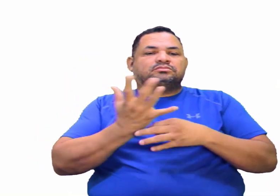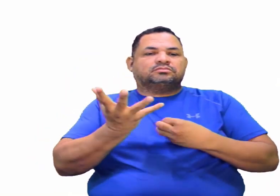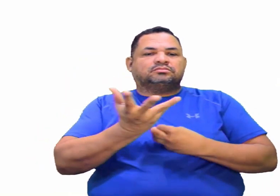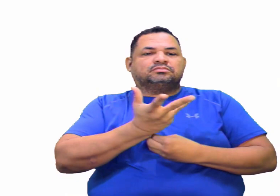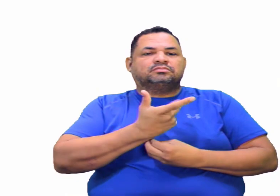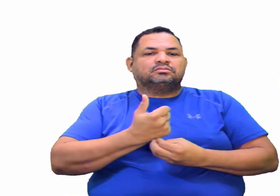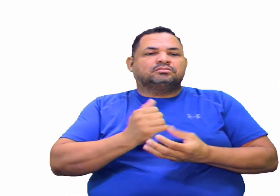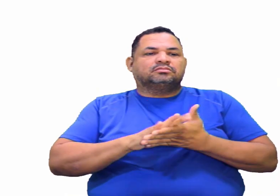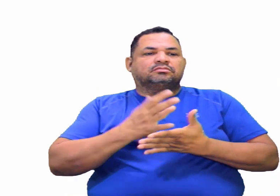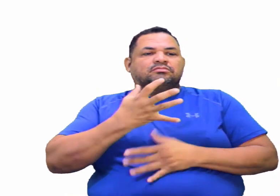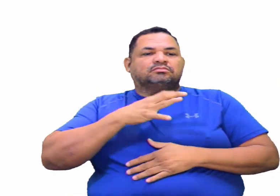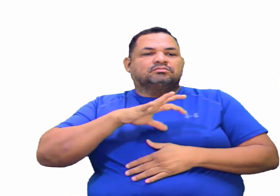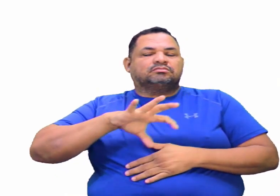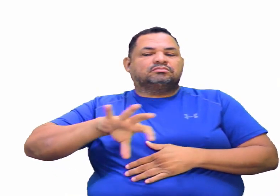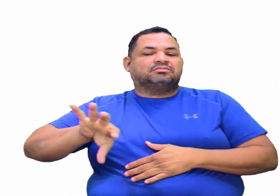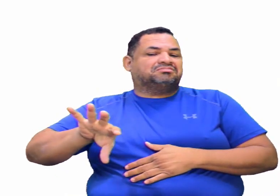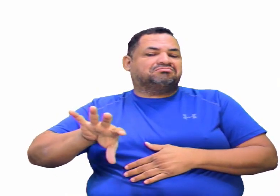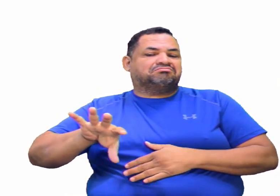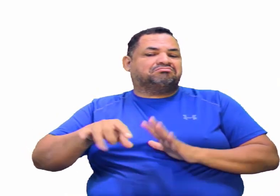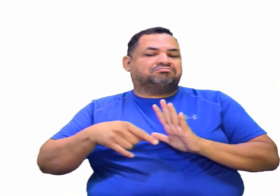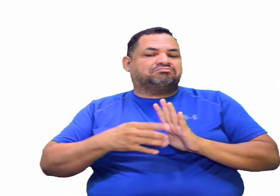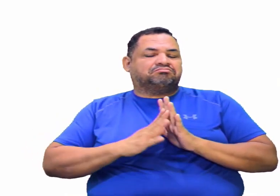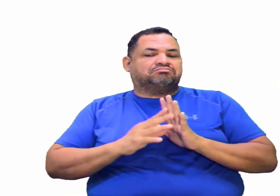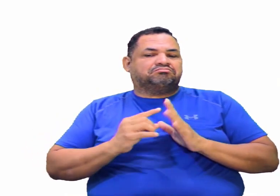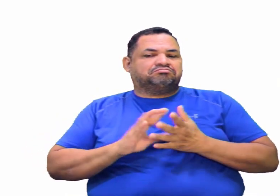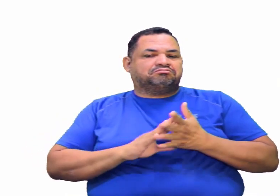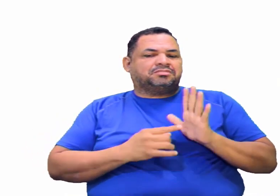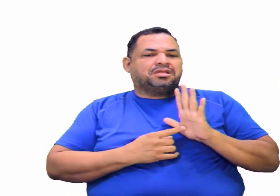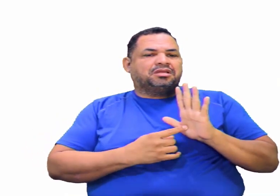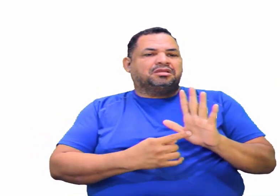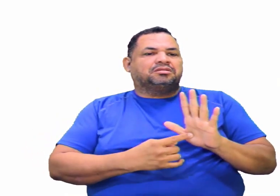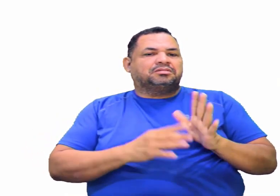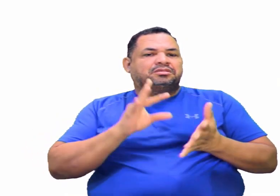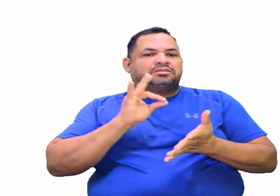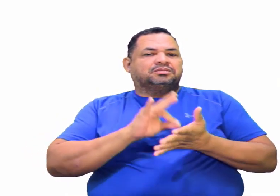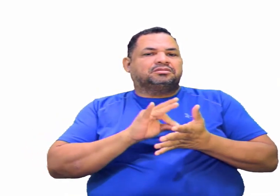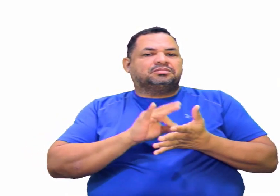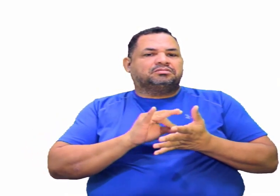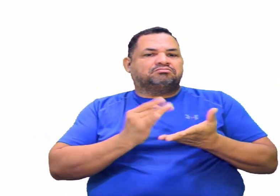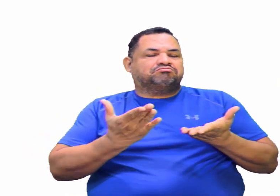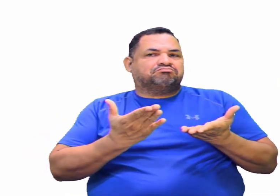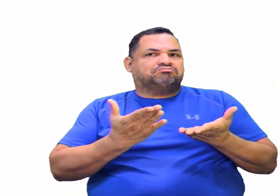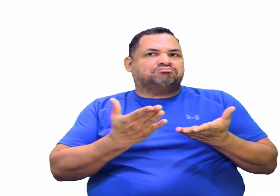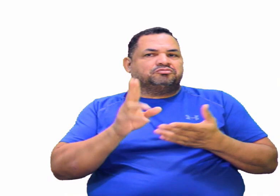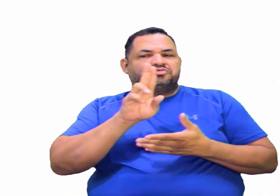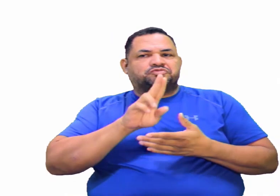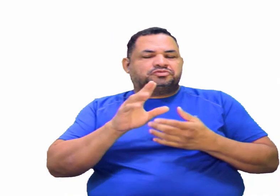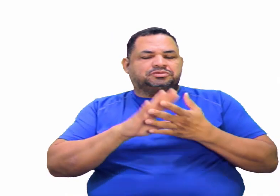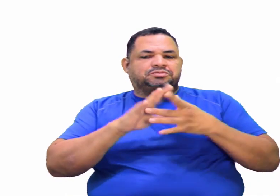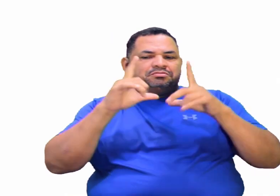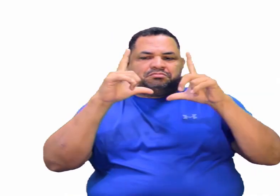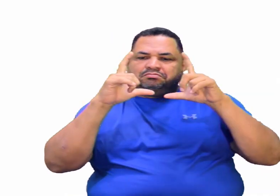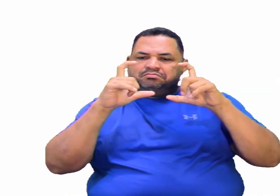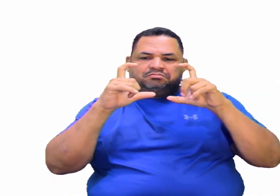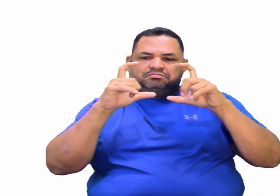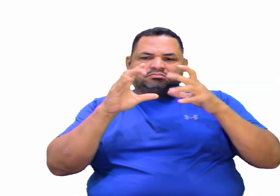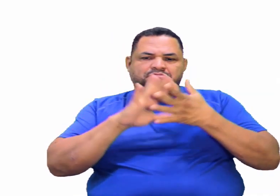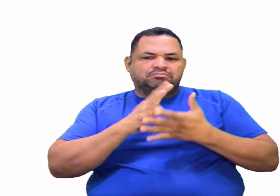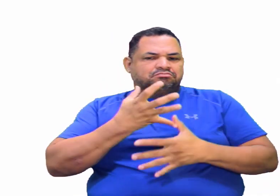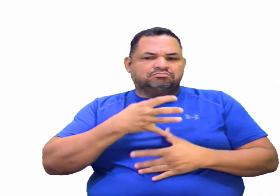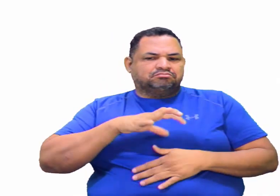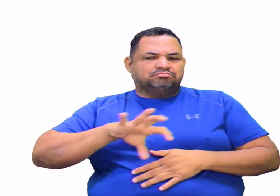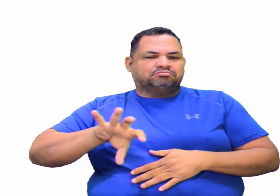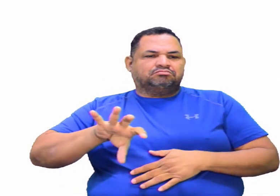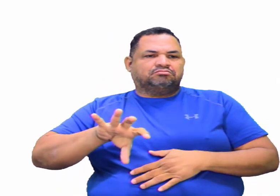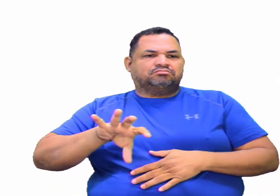não queriam apenas representar a realidade e forma da